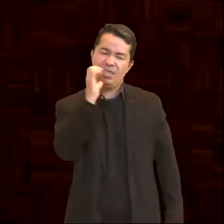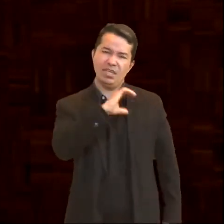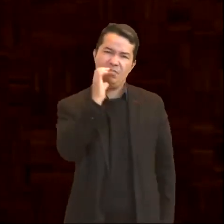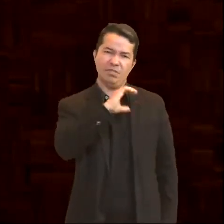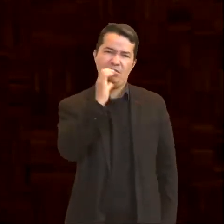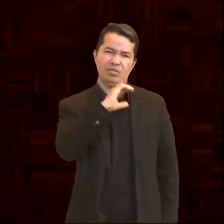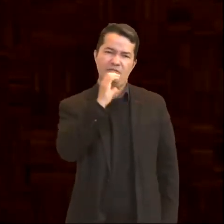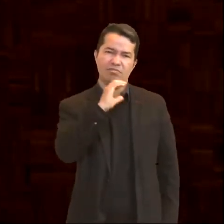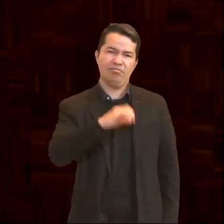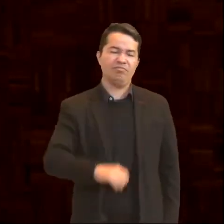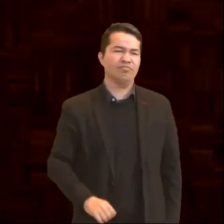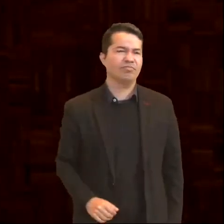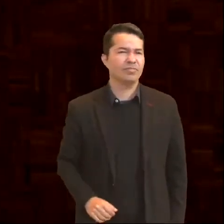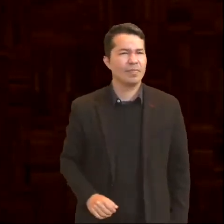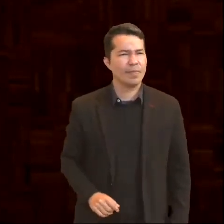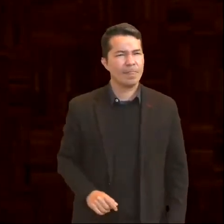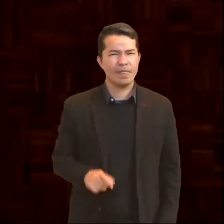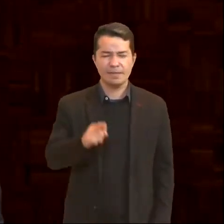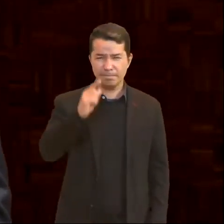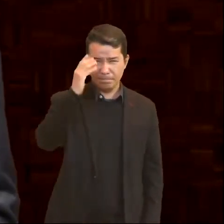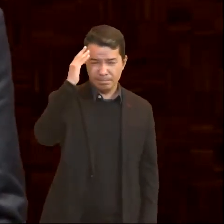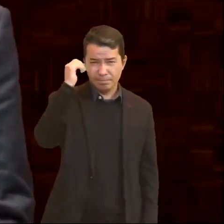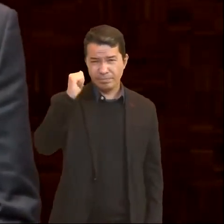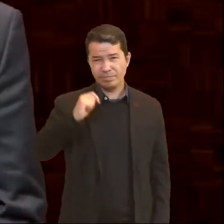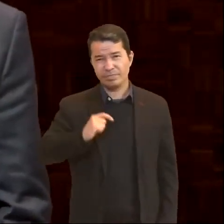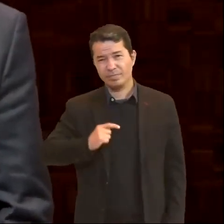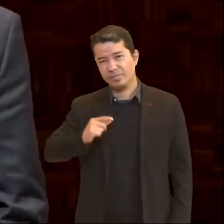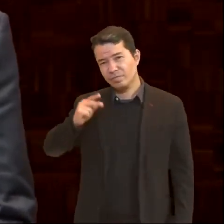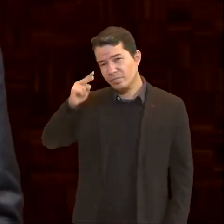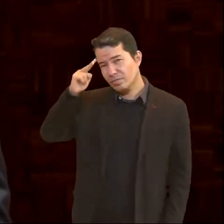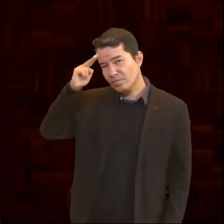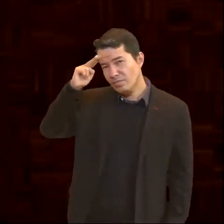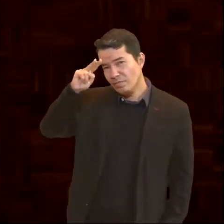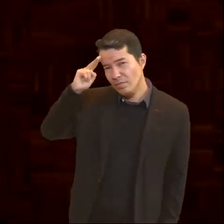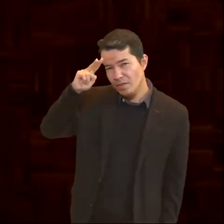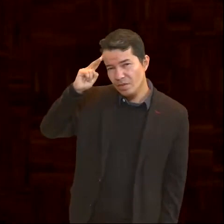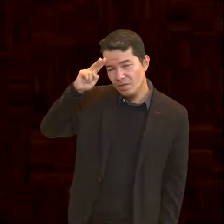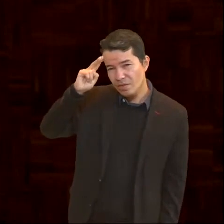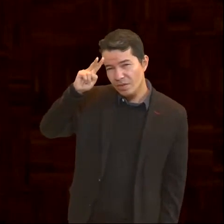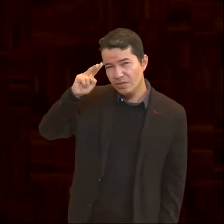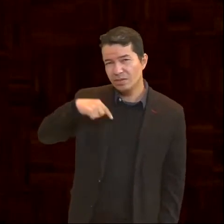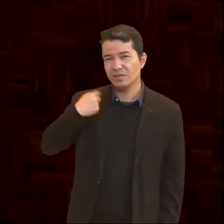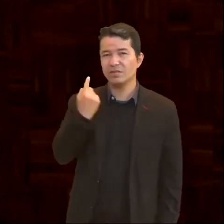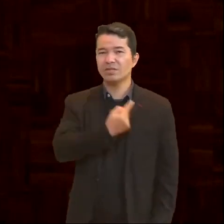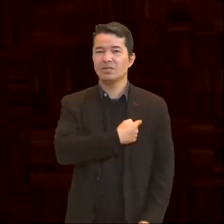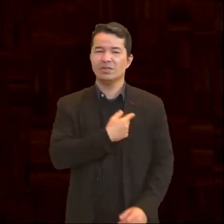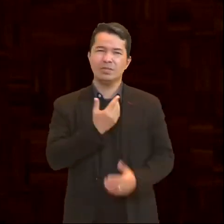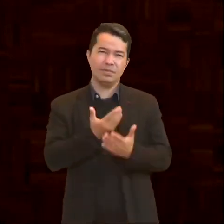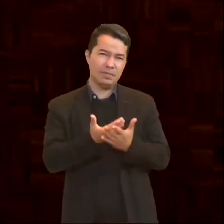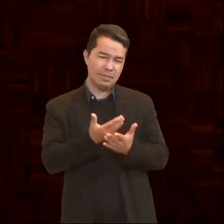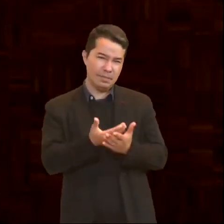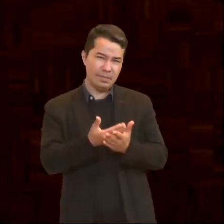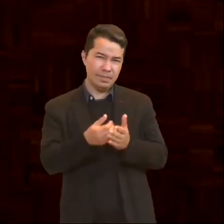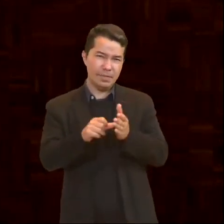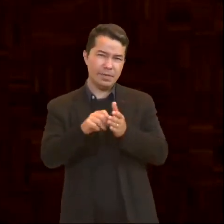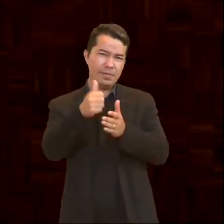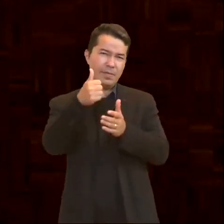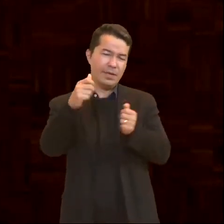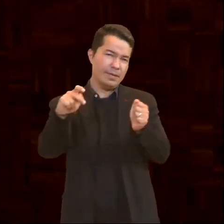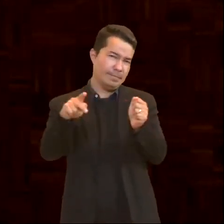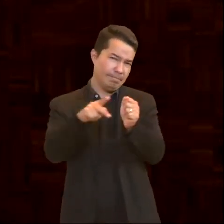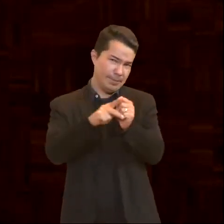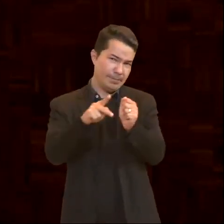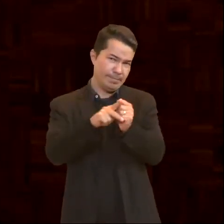Sabe o que tem a ver essa história com tudo aquilo que a gente está estudando aqui de 1 Pedro? É que muitas